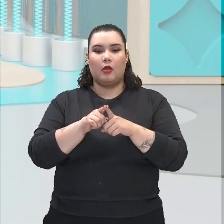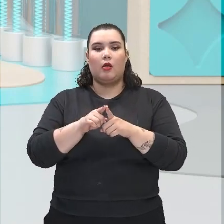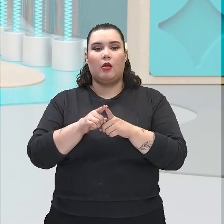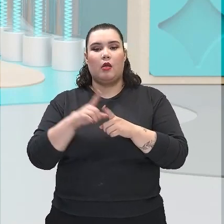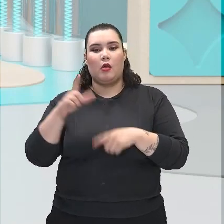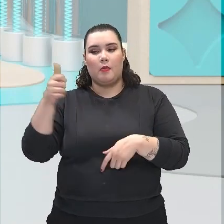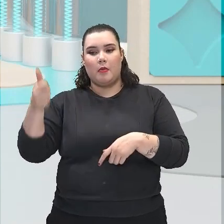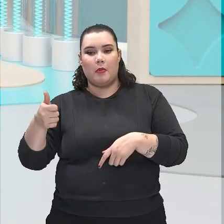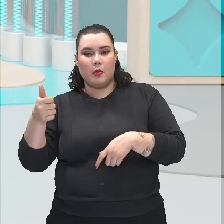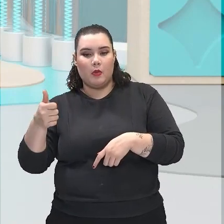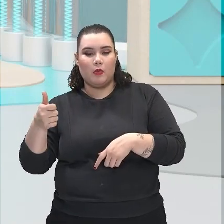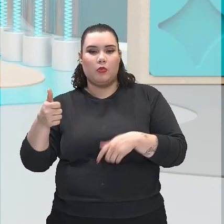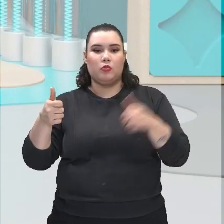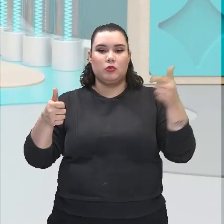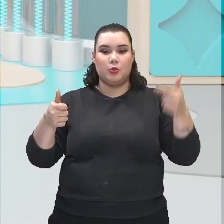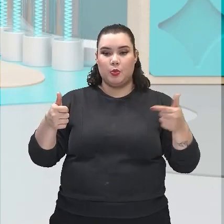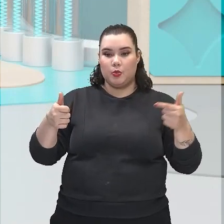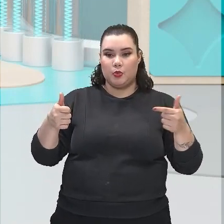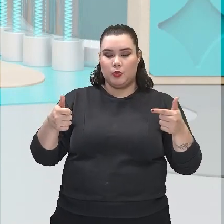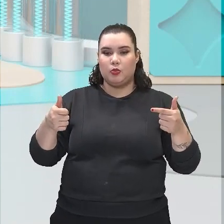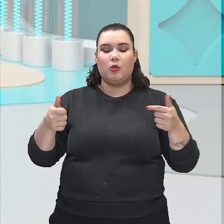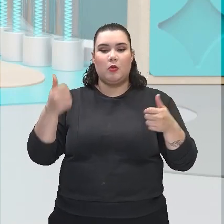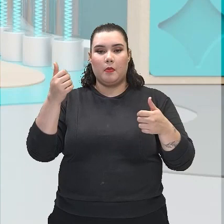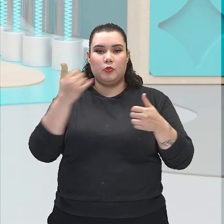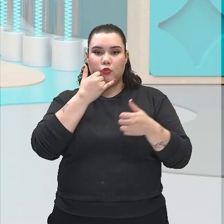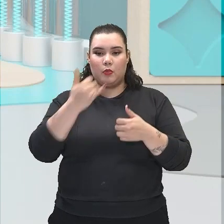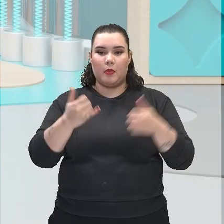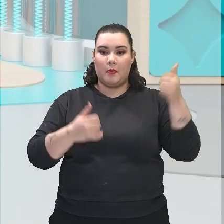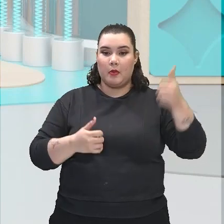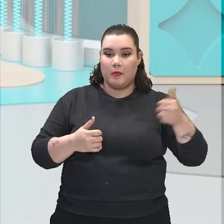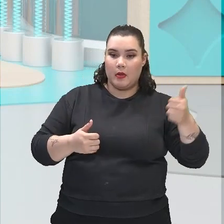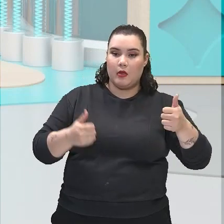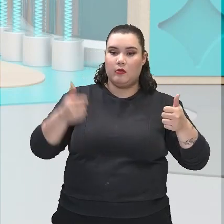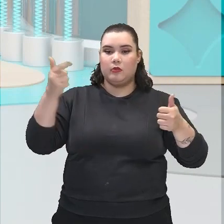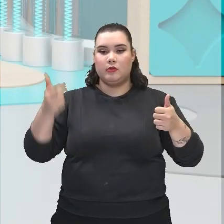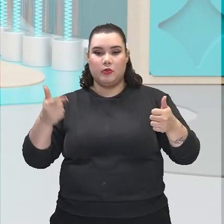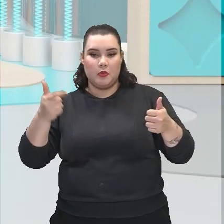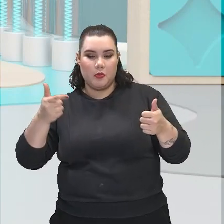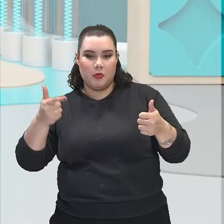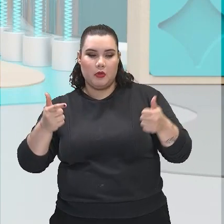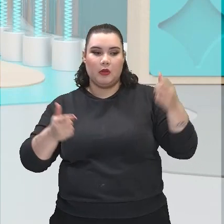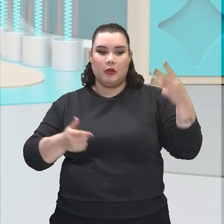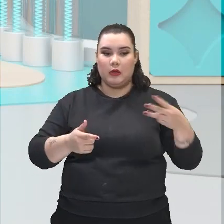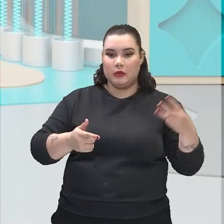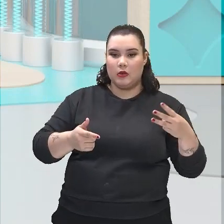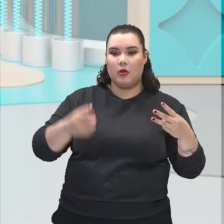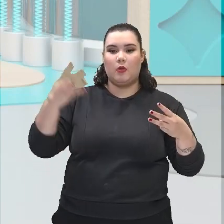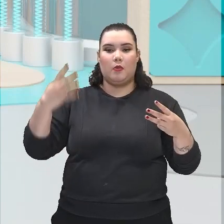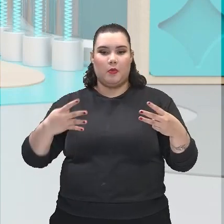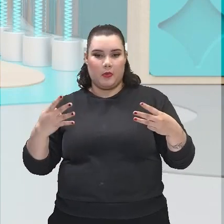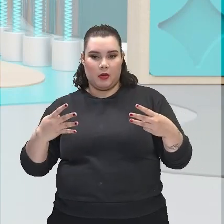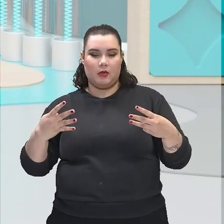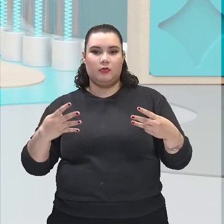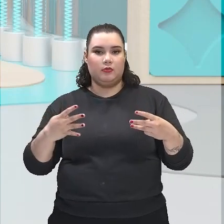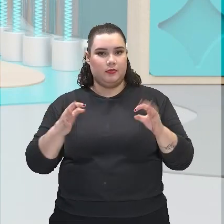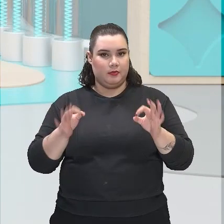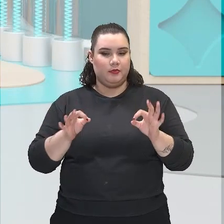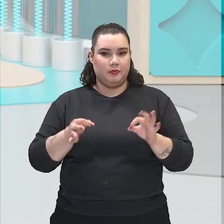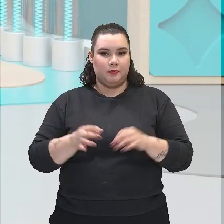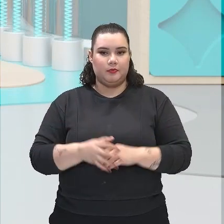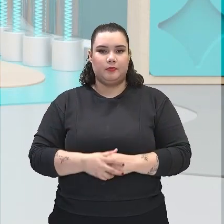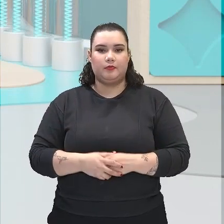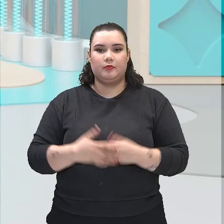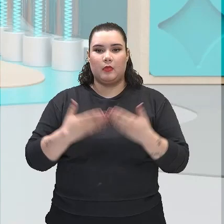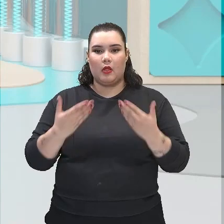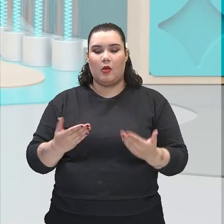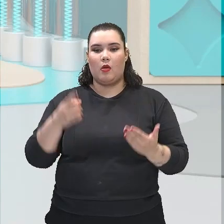alternado. Um falava, o outro falava, sempre respeitando, nenhum deles interferiu ou interrompeu o outro durante a sua fala. Então essa foi